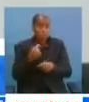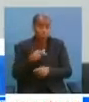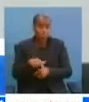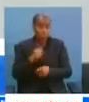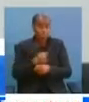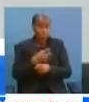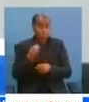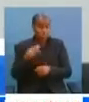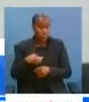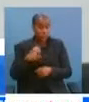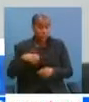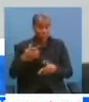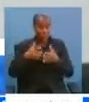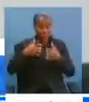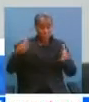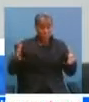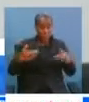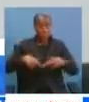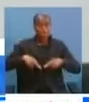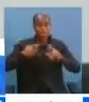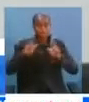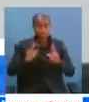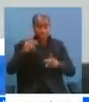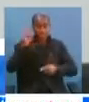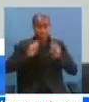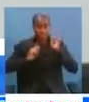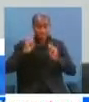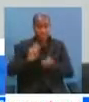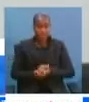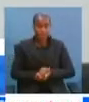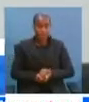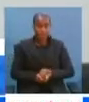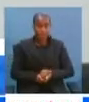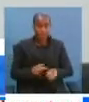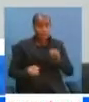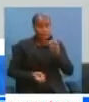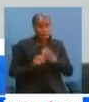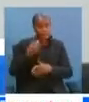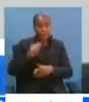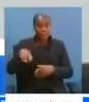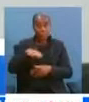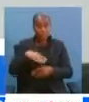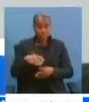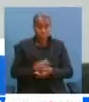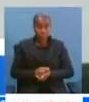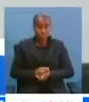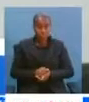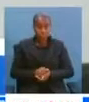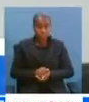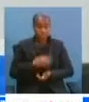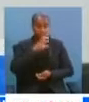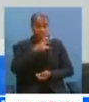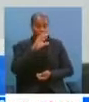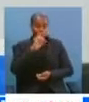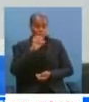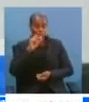é a dimensão da liberdade de expressão. Portanto, criar espaços para a